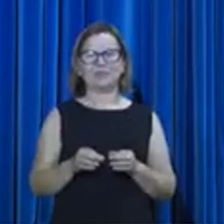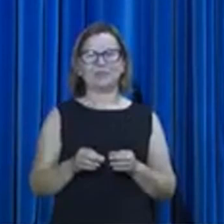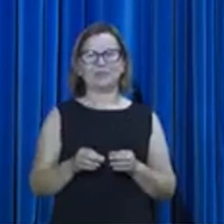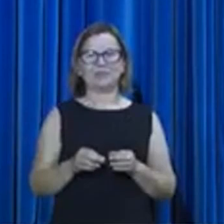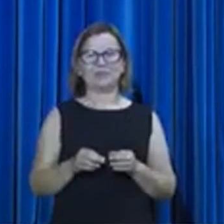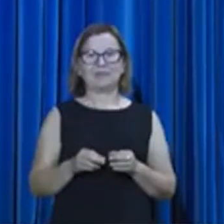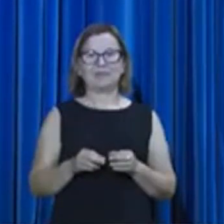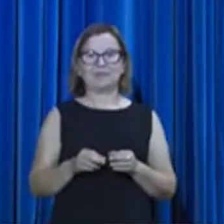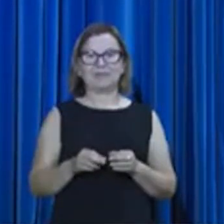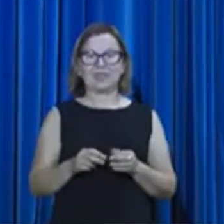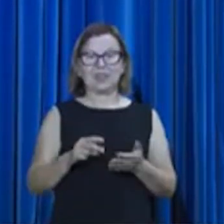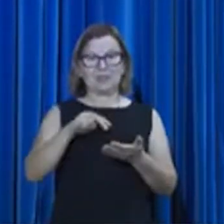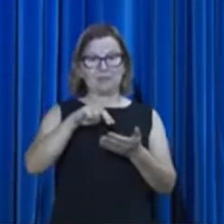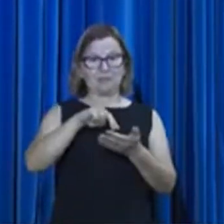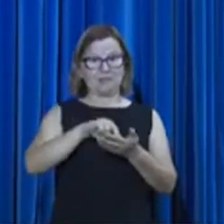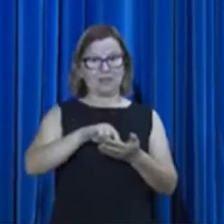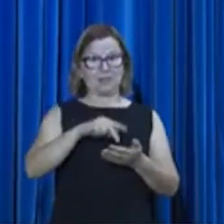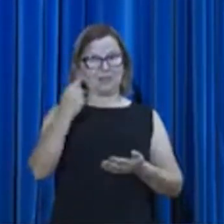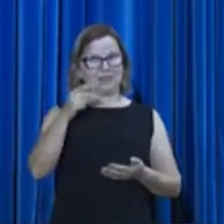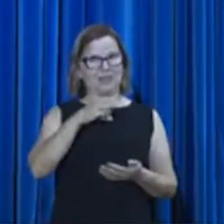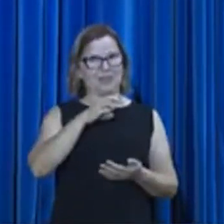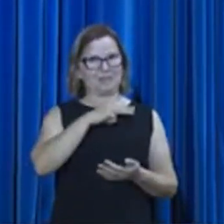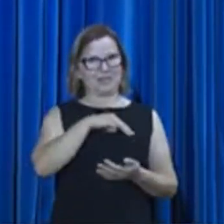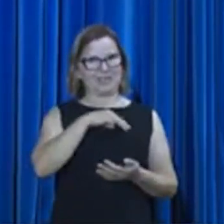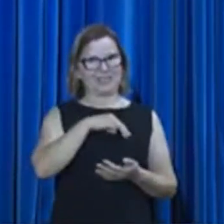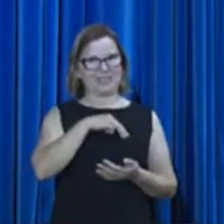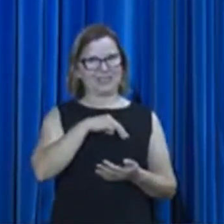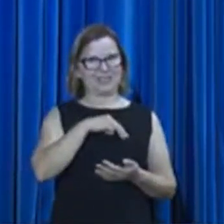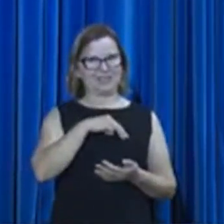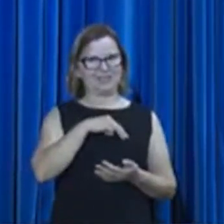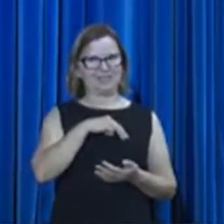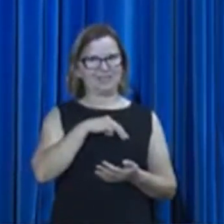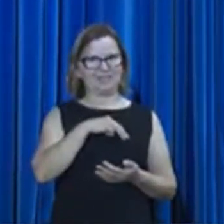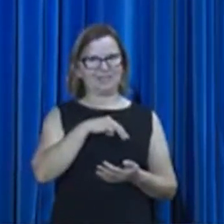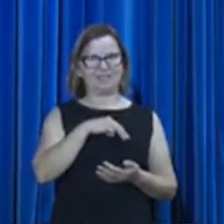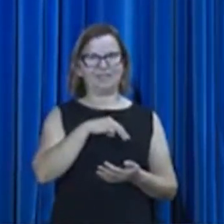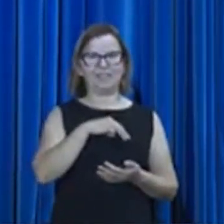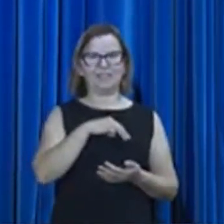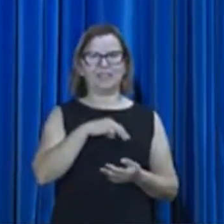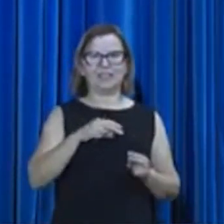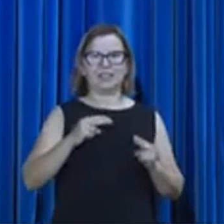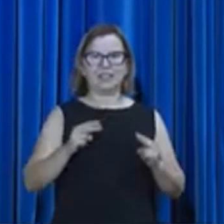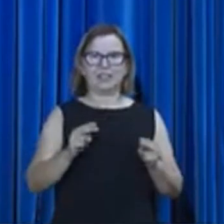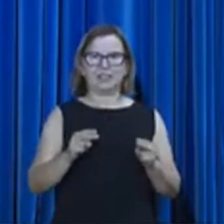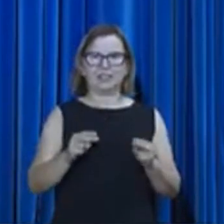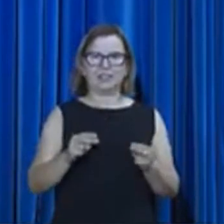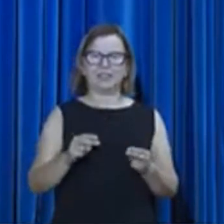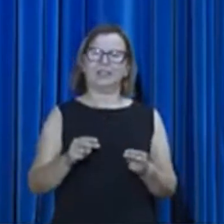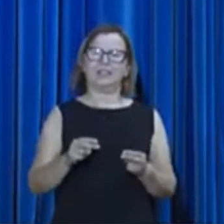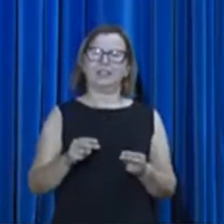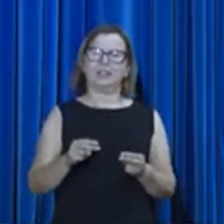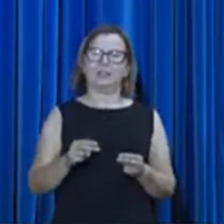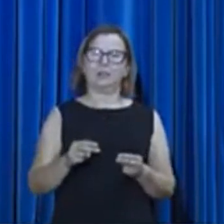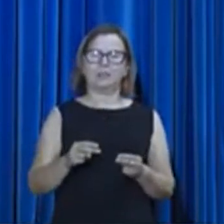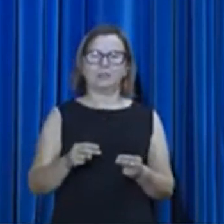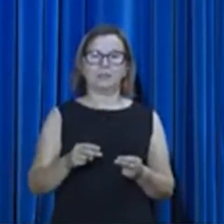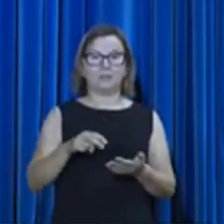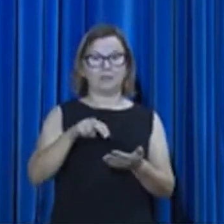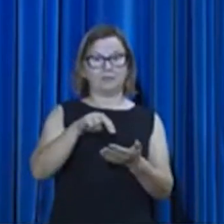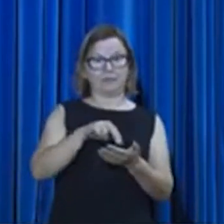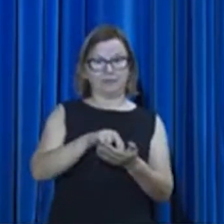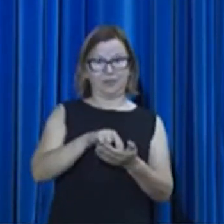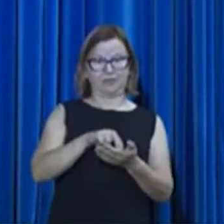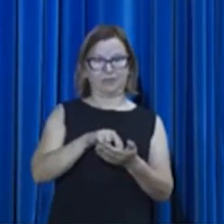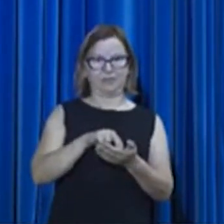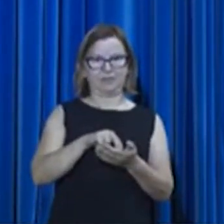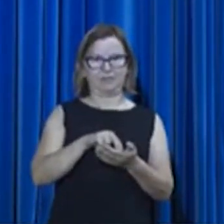sua missão que sua atenção é contínua a qualquer gesto do seu Senhor para não